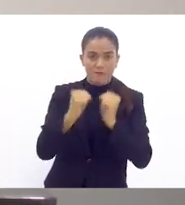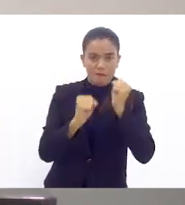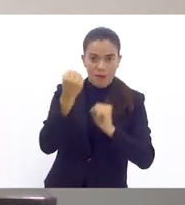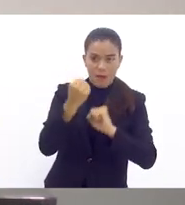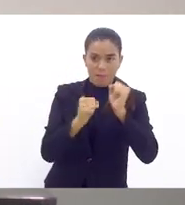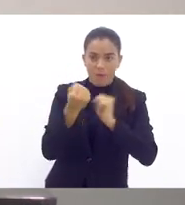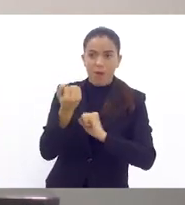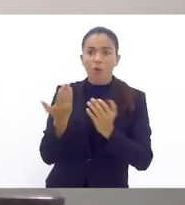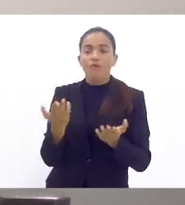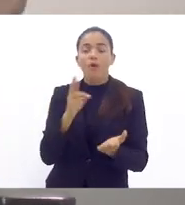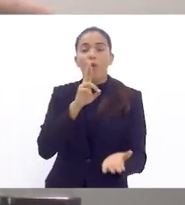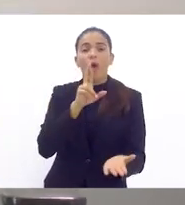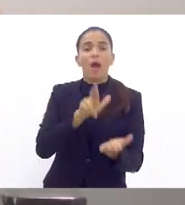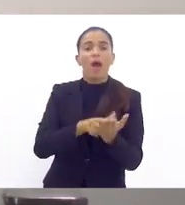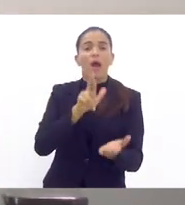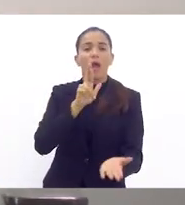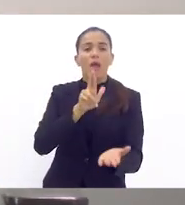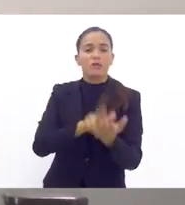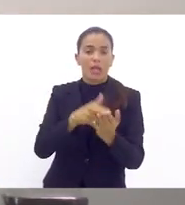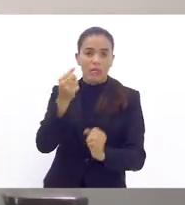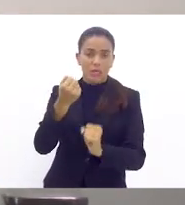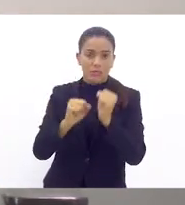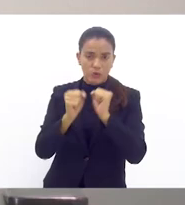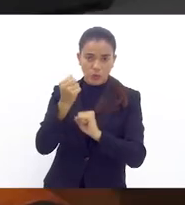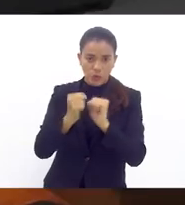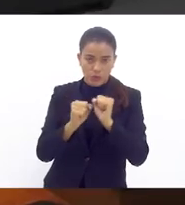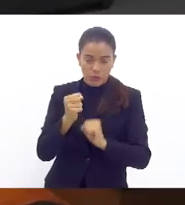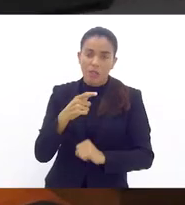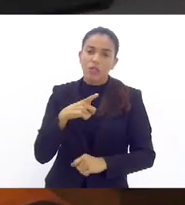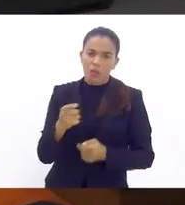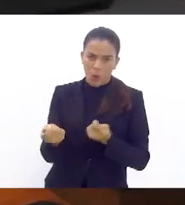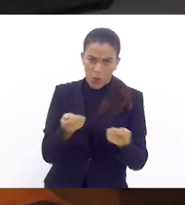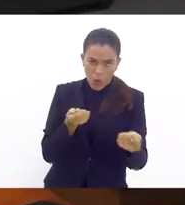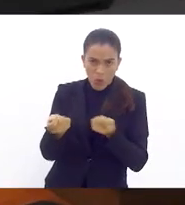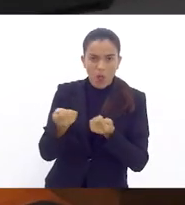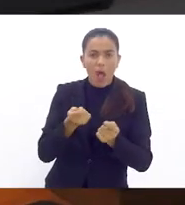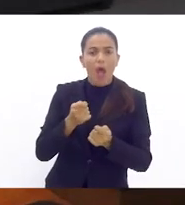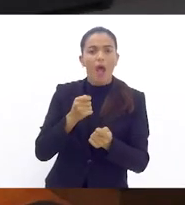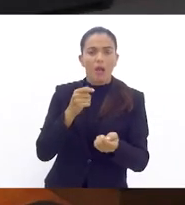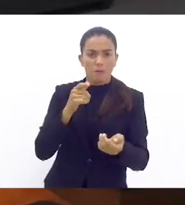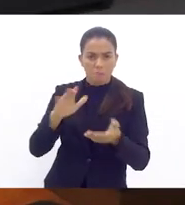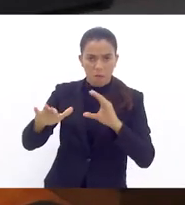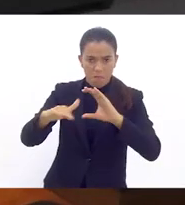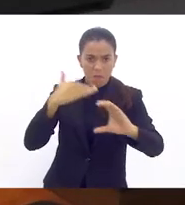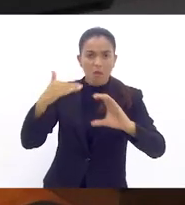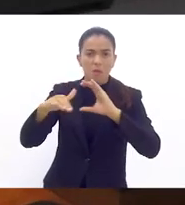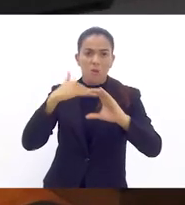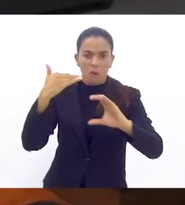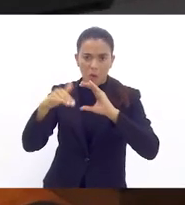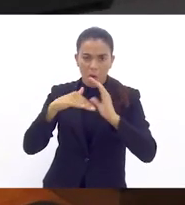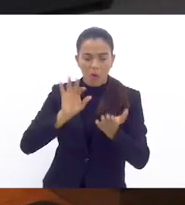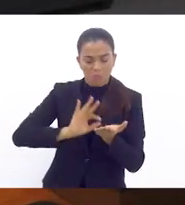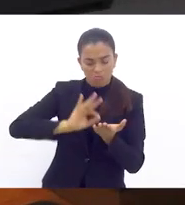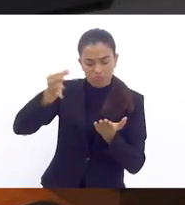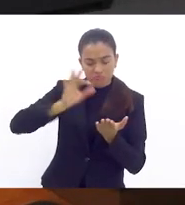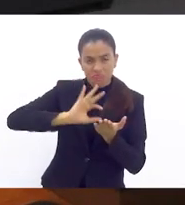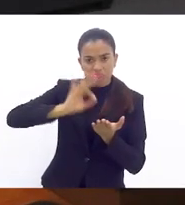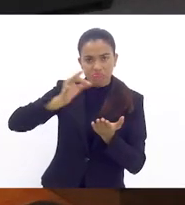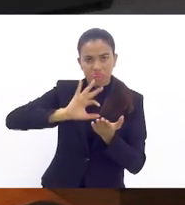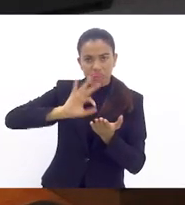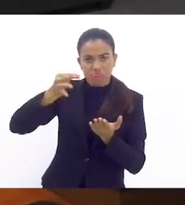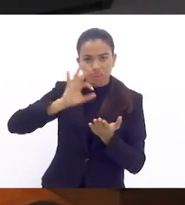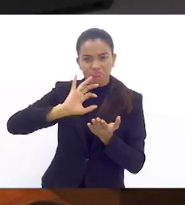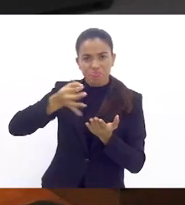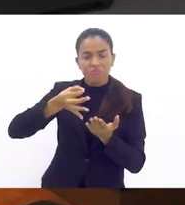foi o resultado das amostras das indústrias? Eles tinham controle, eles mandaram os controles com laudos, né? daqueles